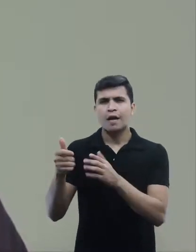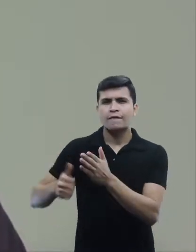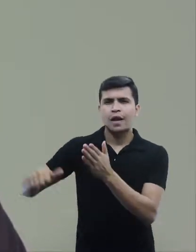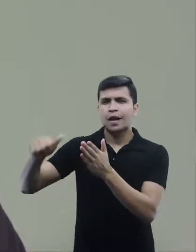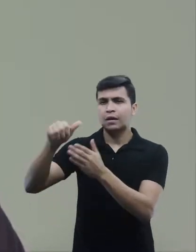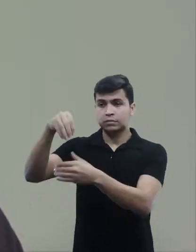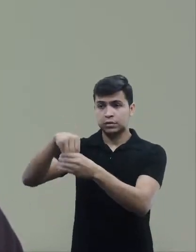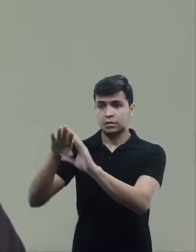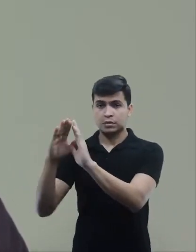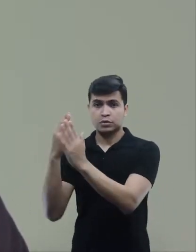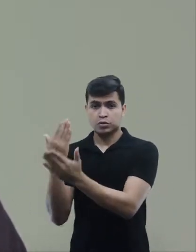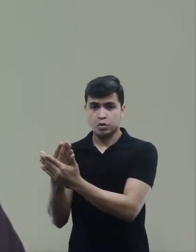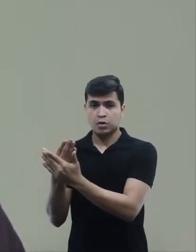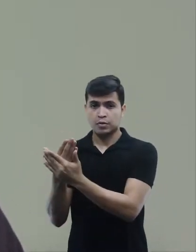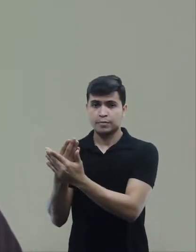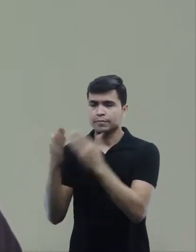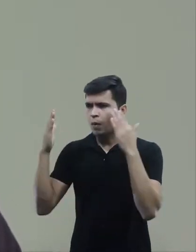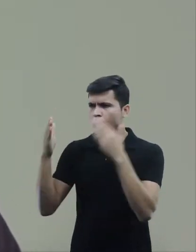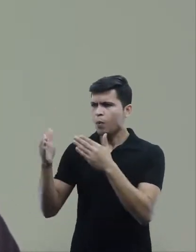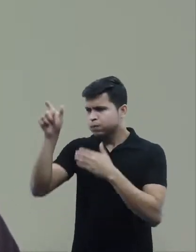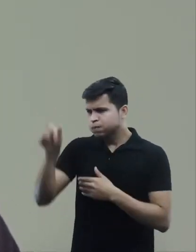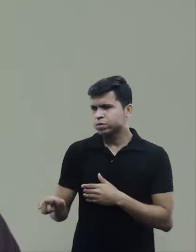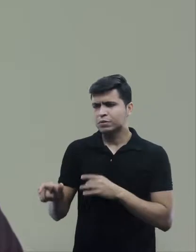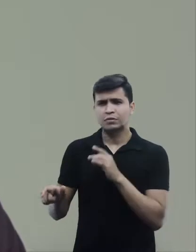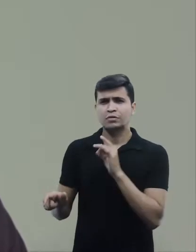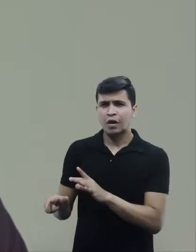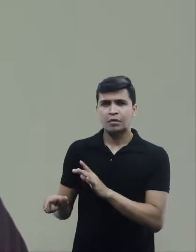das escolas e nas redes, nunca para indivíduos.